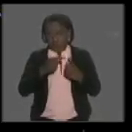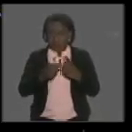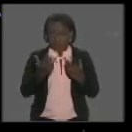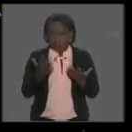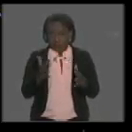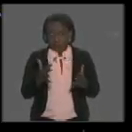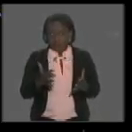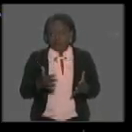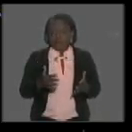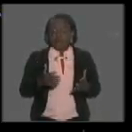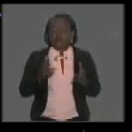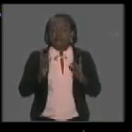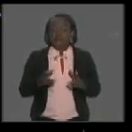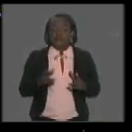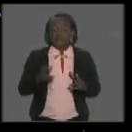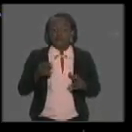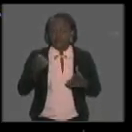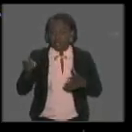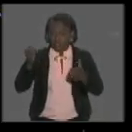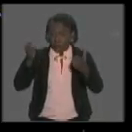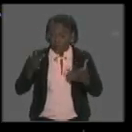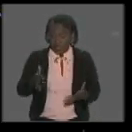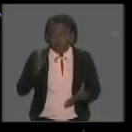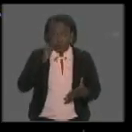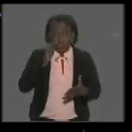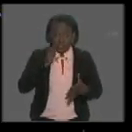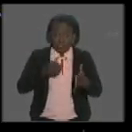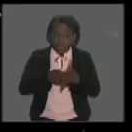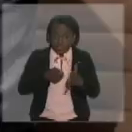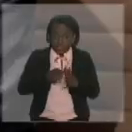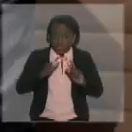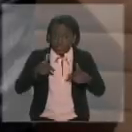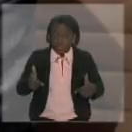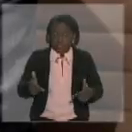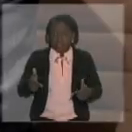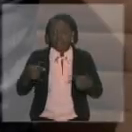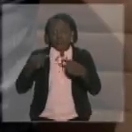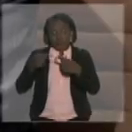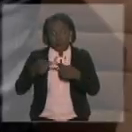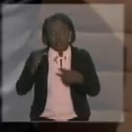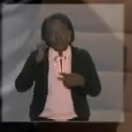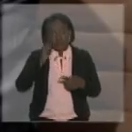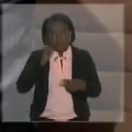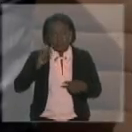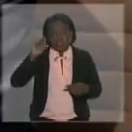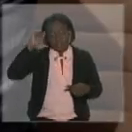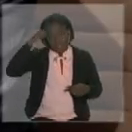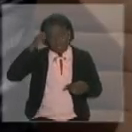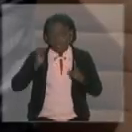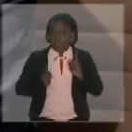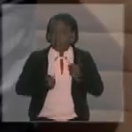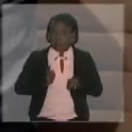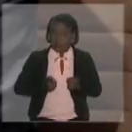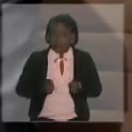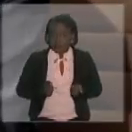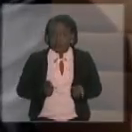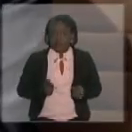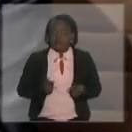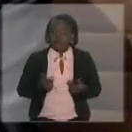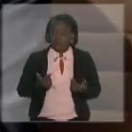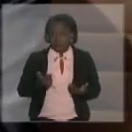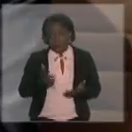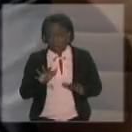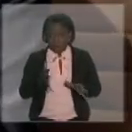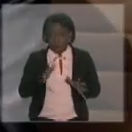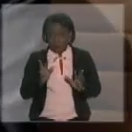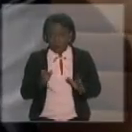em transfeminismo, você está trazendo essa especificidade dessa mulher que é a mulher trans.